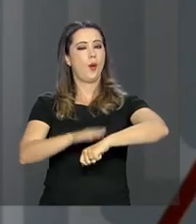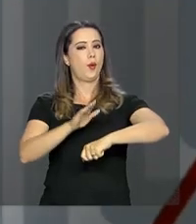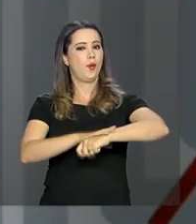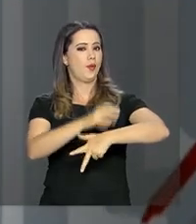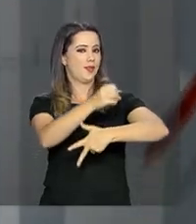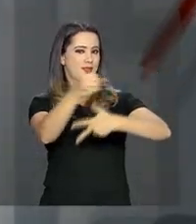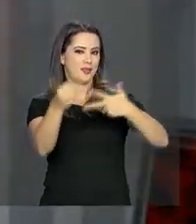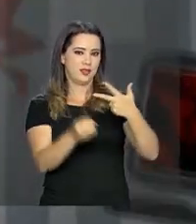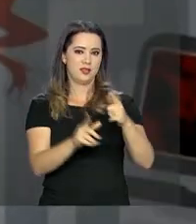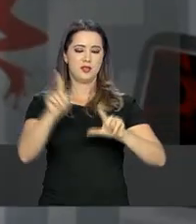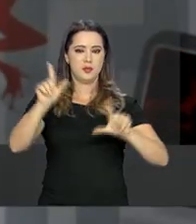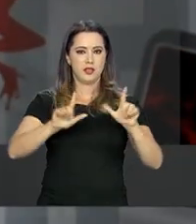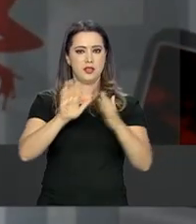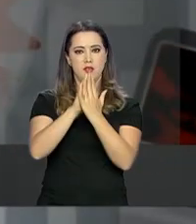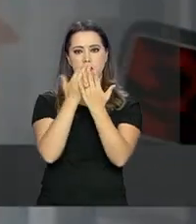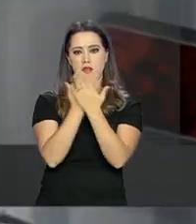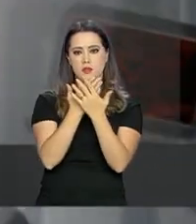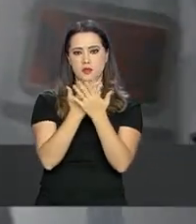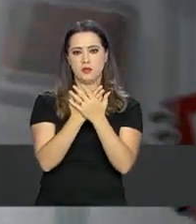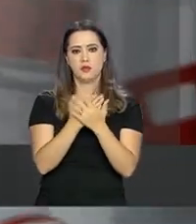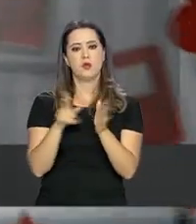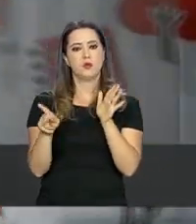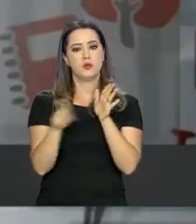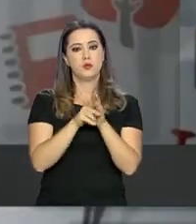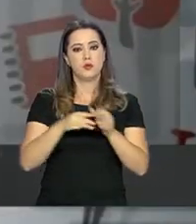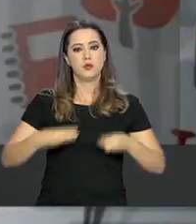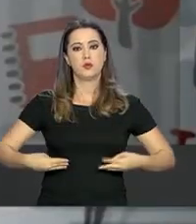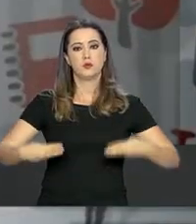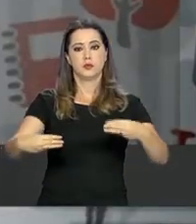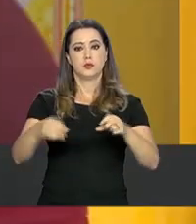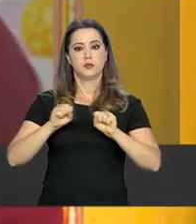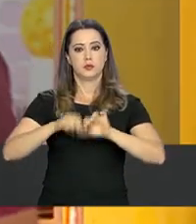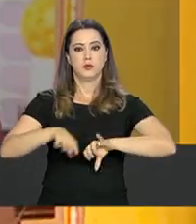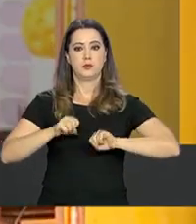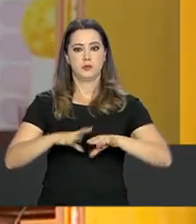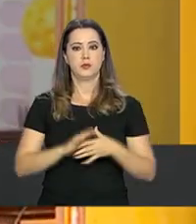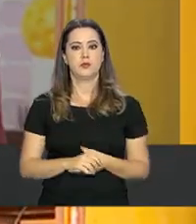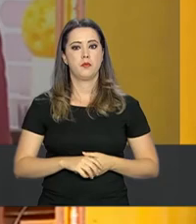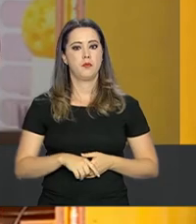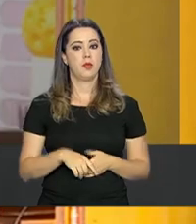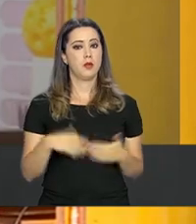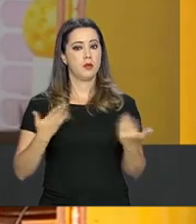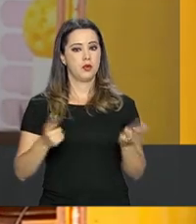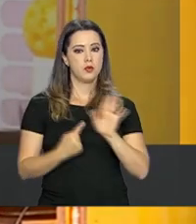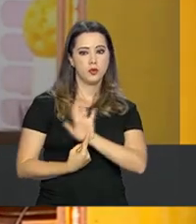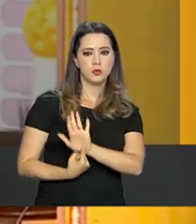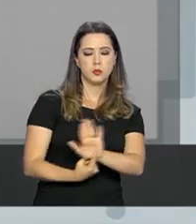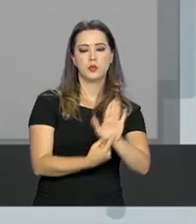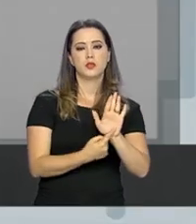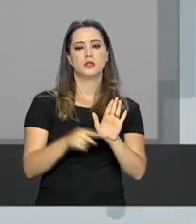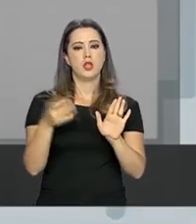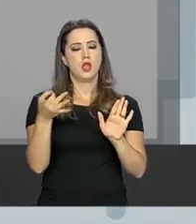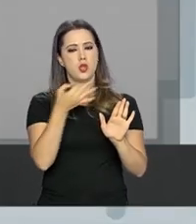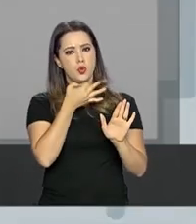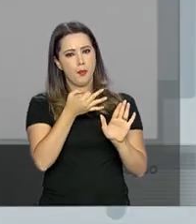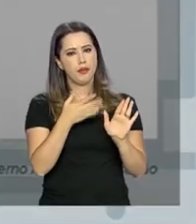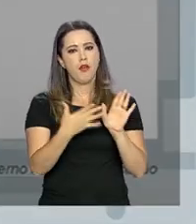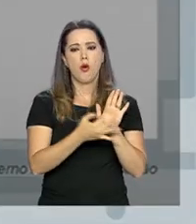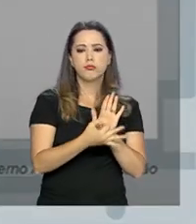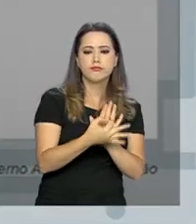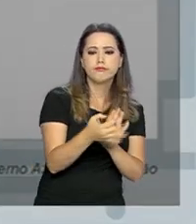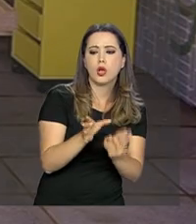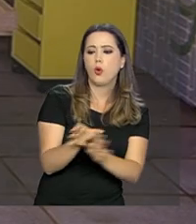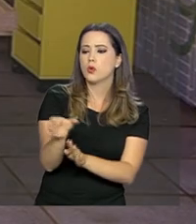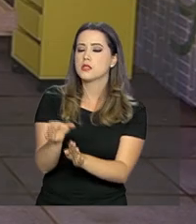produzido pela tv escola canal do próprio ministério da educação a atração oferece dicas e conteúdos para os